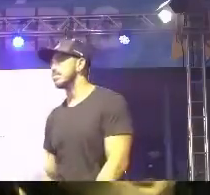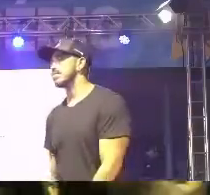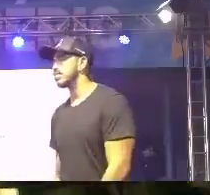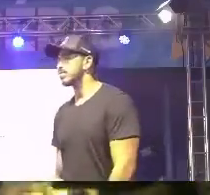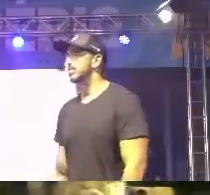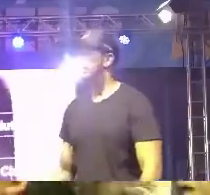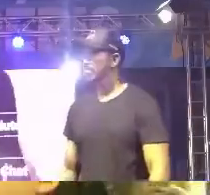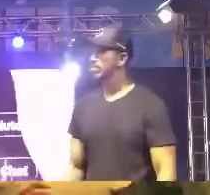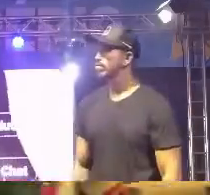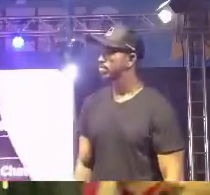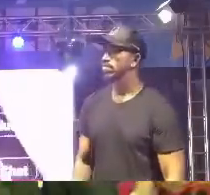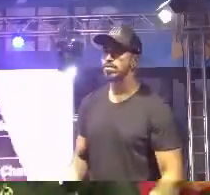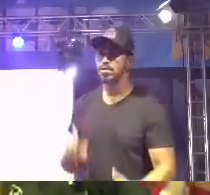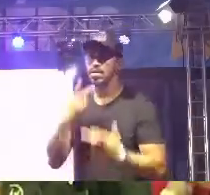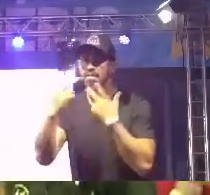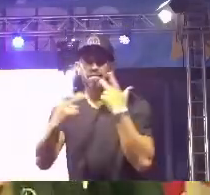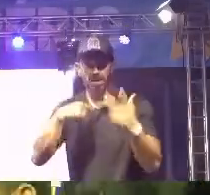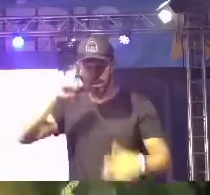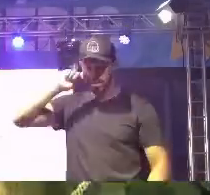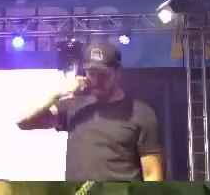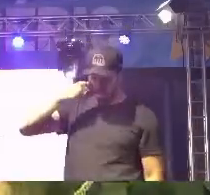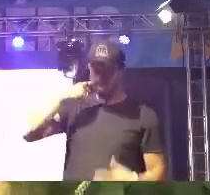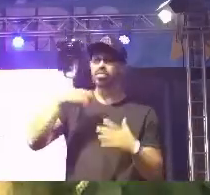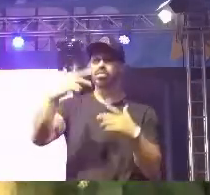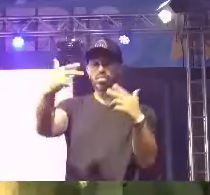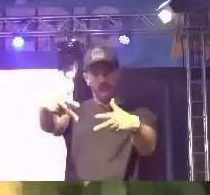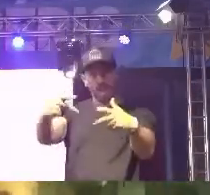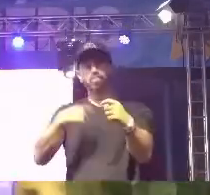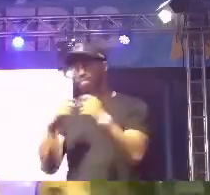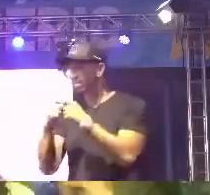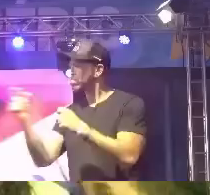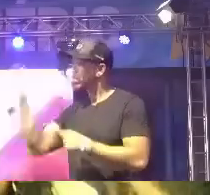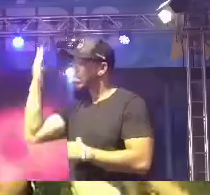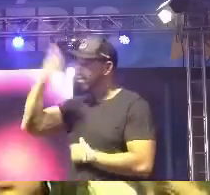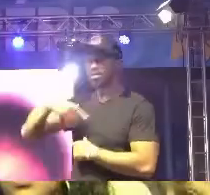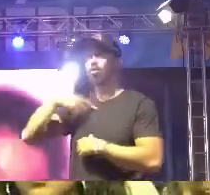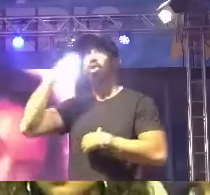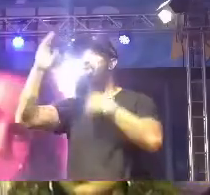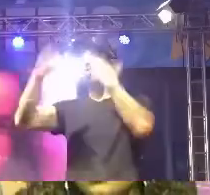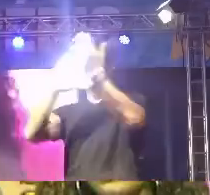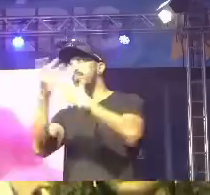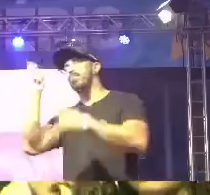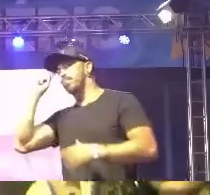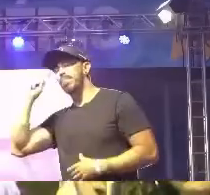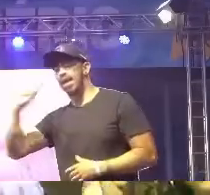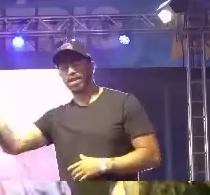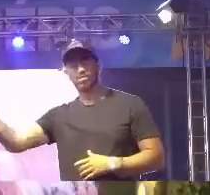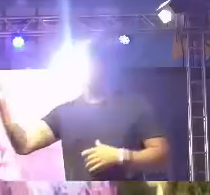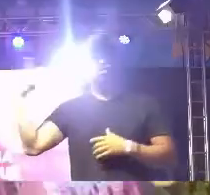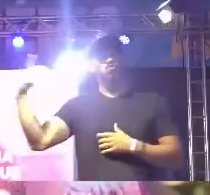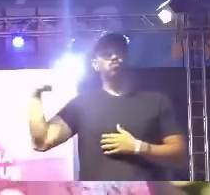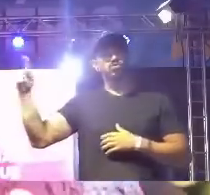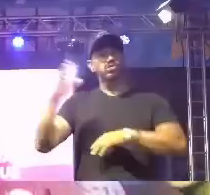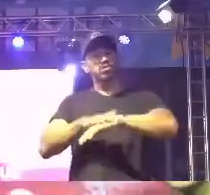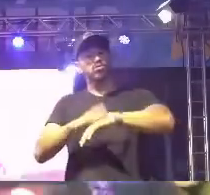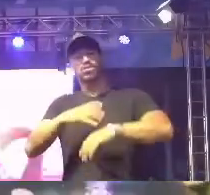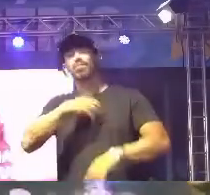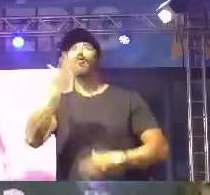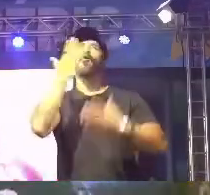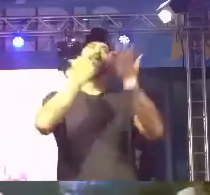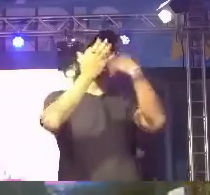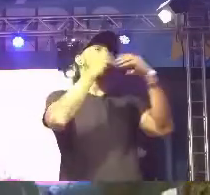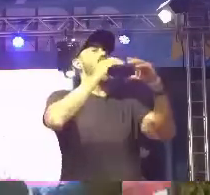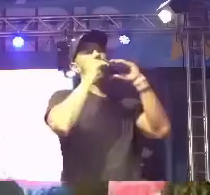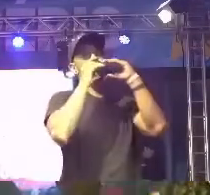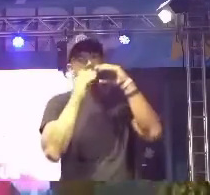um Nego, o drama vai fazer é no rap Tá ligado? Meu parceiro não se ilude O seu jogo é Pac-Man Só que cê tá comendo x-tudo